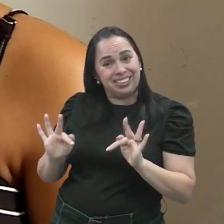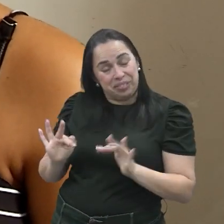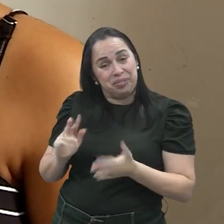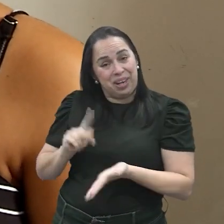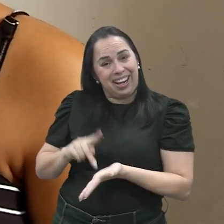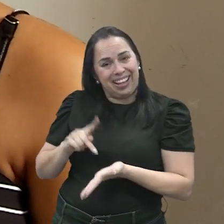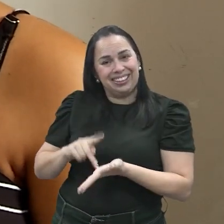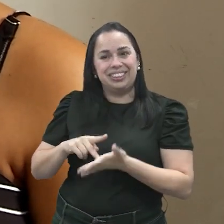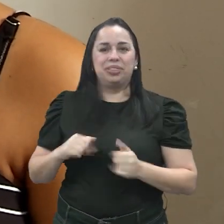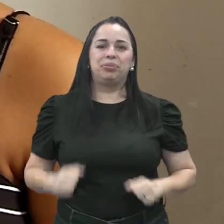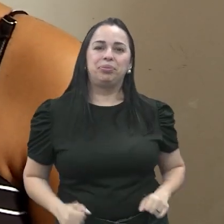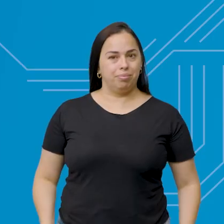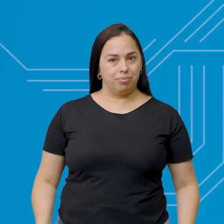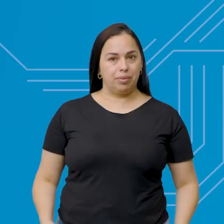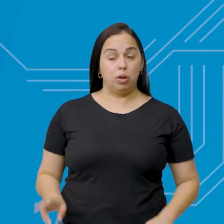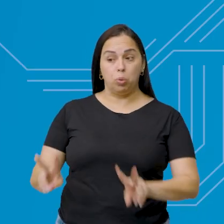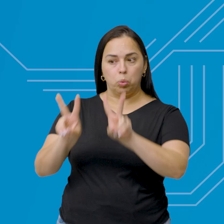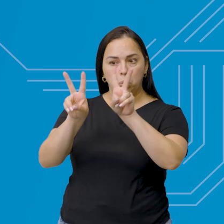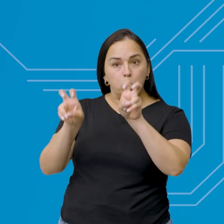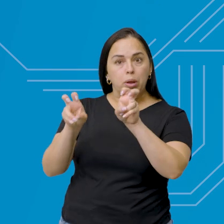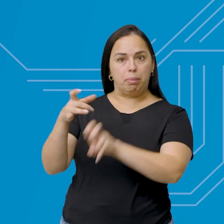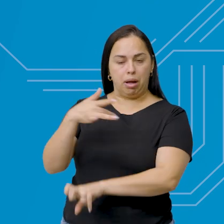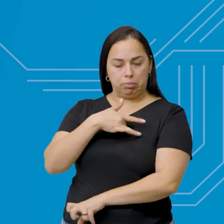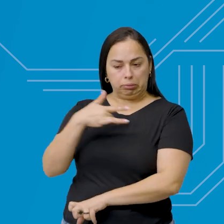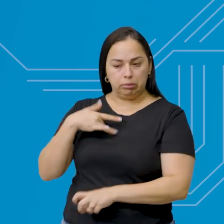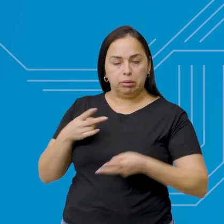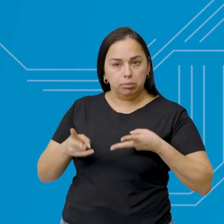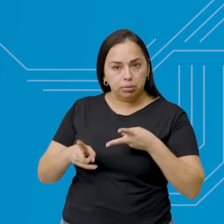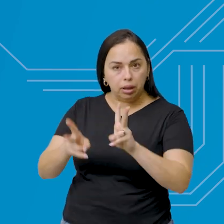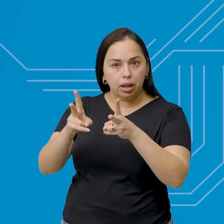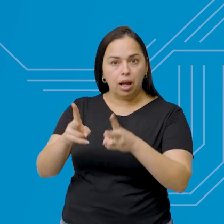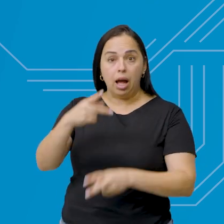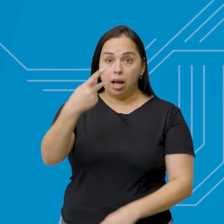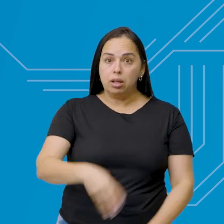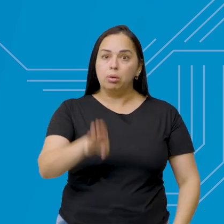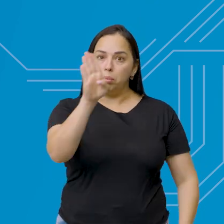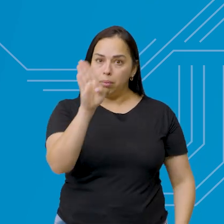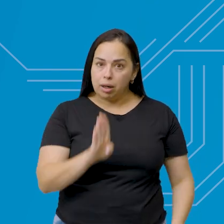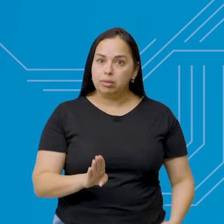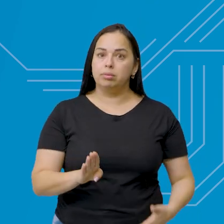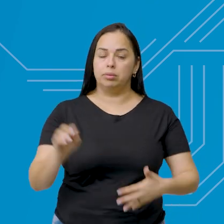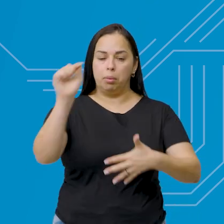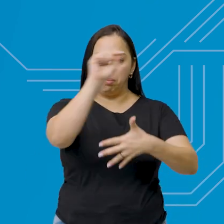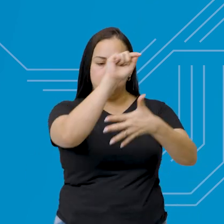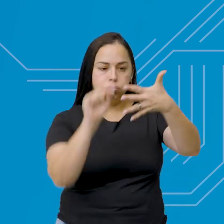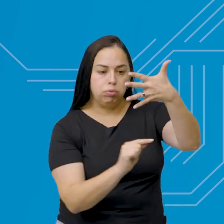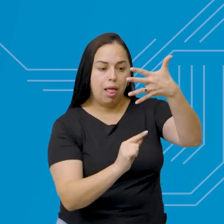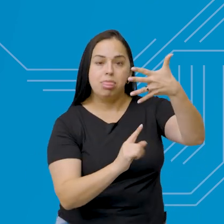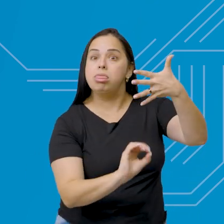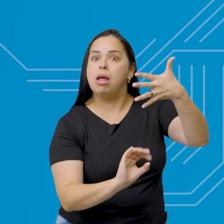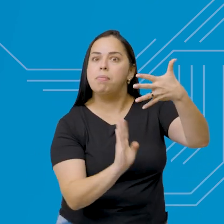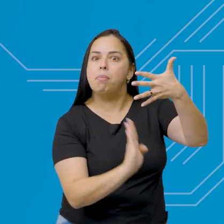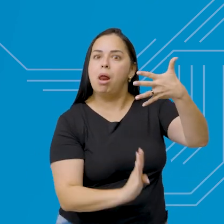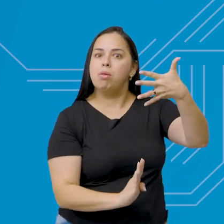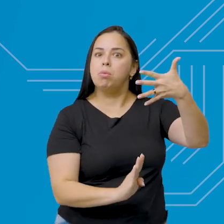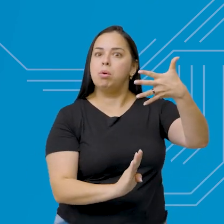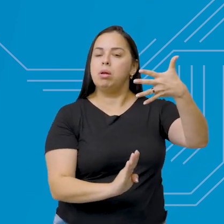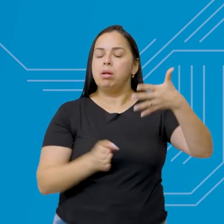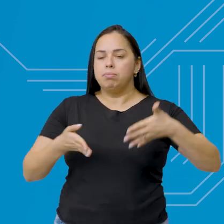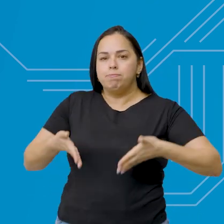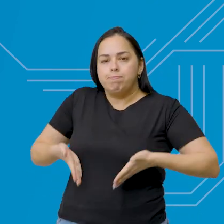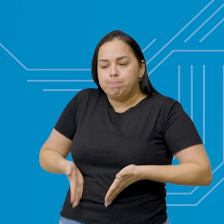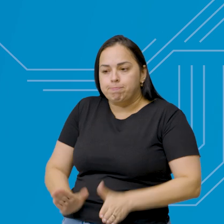feliz mesmo. Ainda no tema sobre saúde, o Brasil está entre os 10 países com maior número de